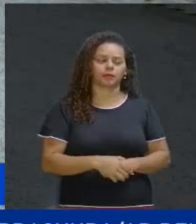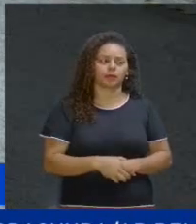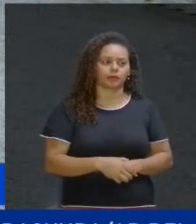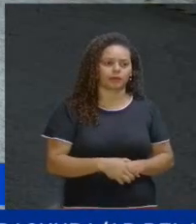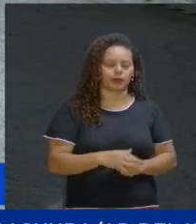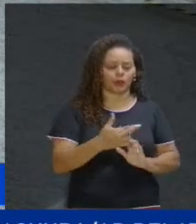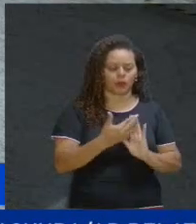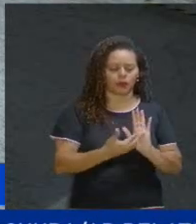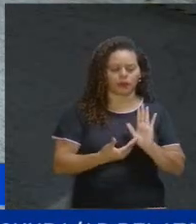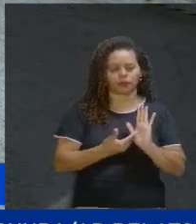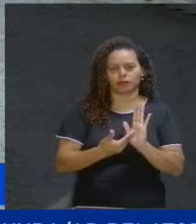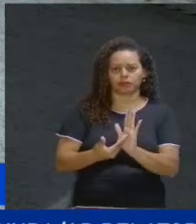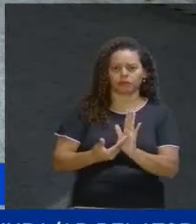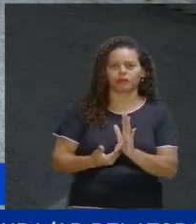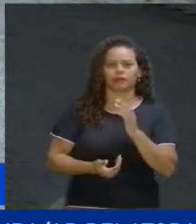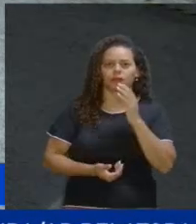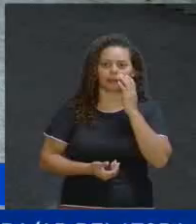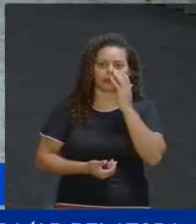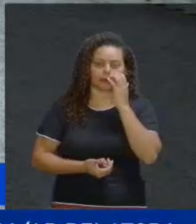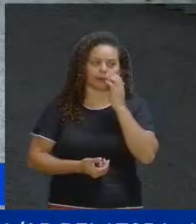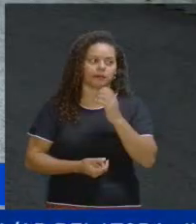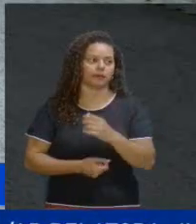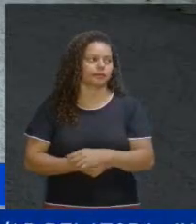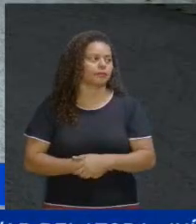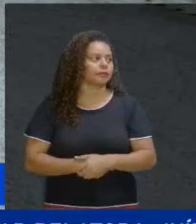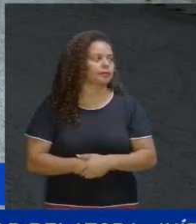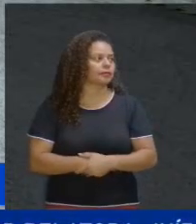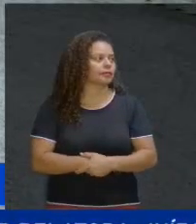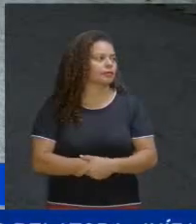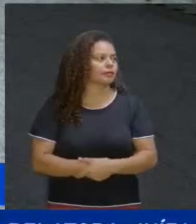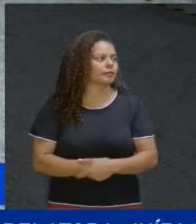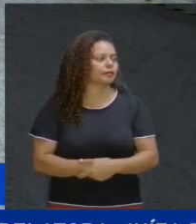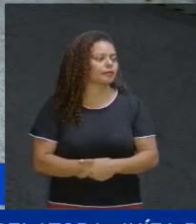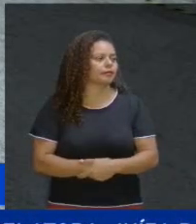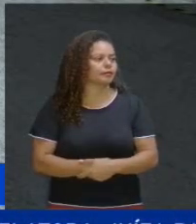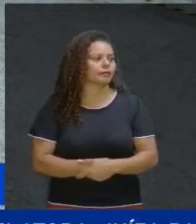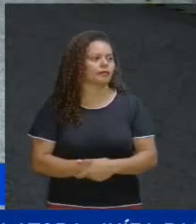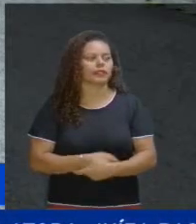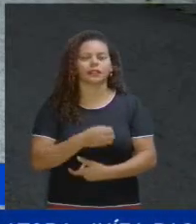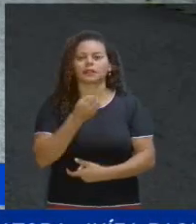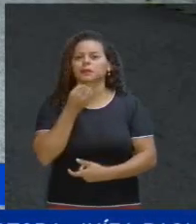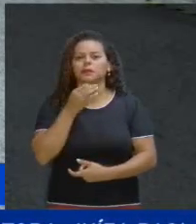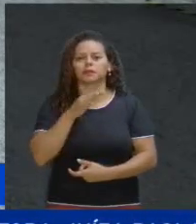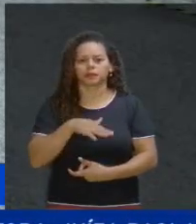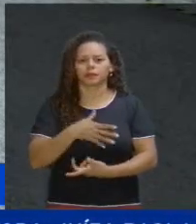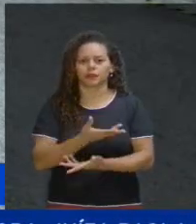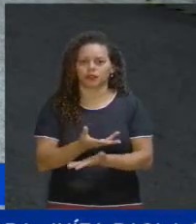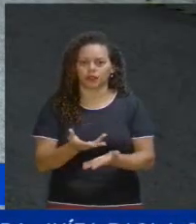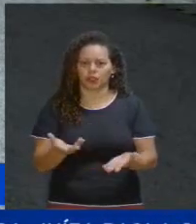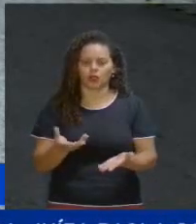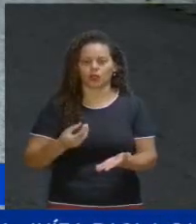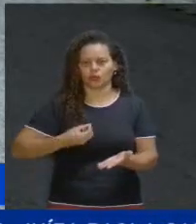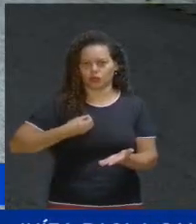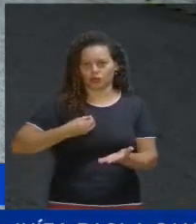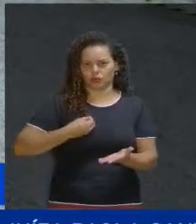Imagem ampla do Advogada, plenário. pelo tempo regimental. Boa tarde, Excelência. Boa tarde,